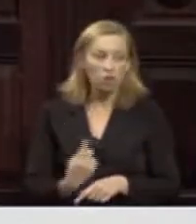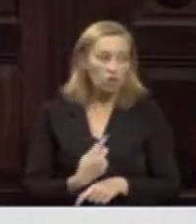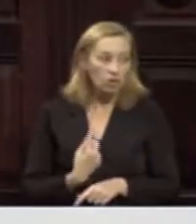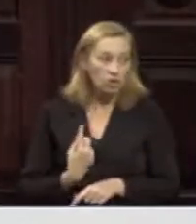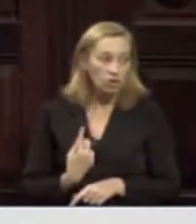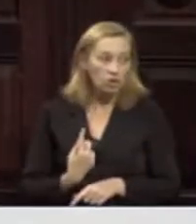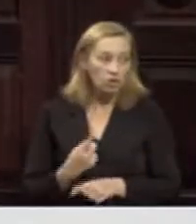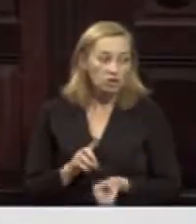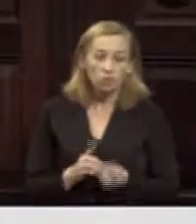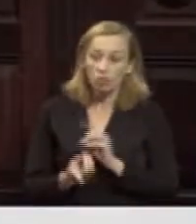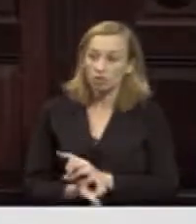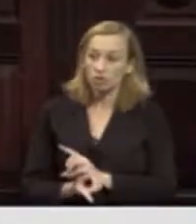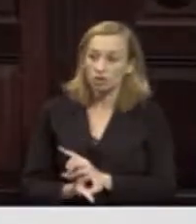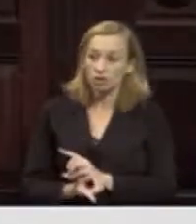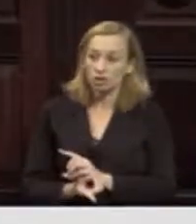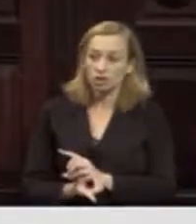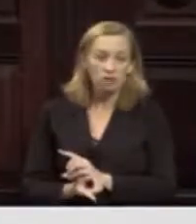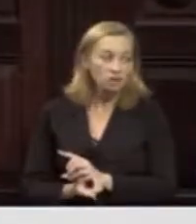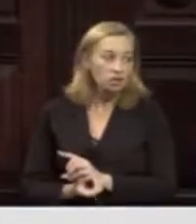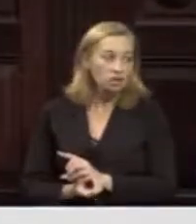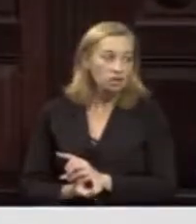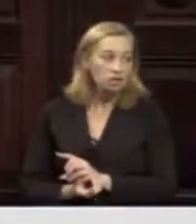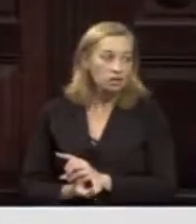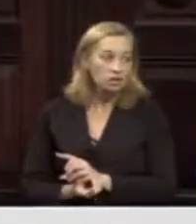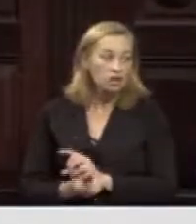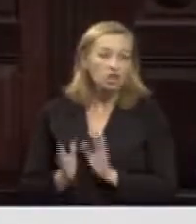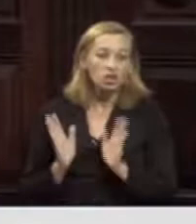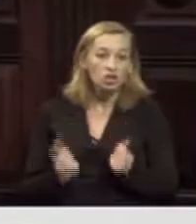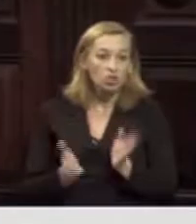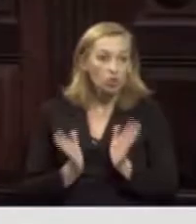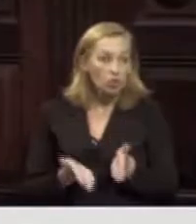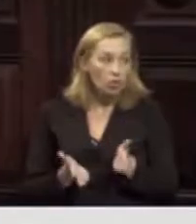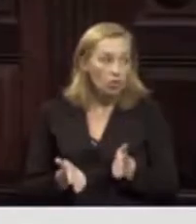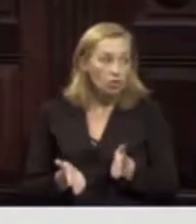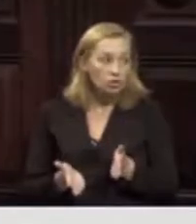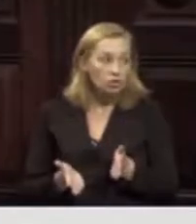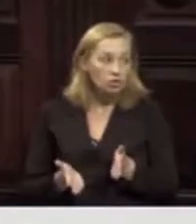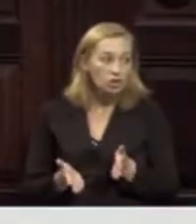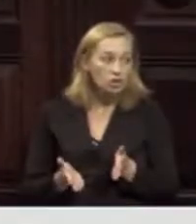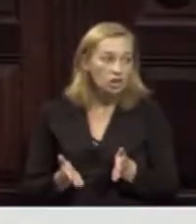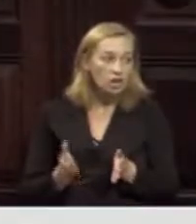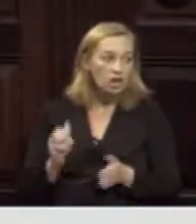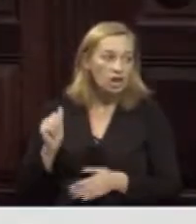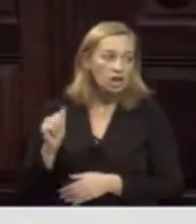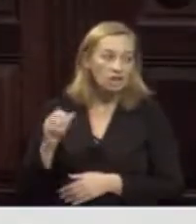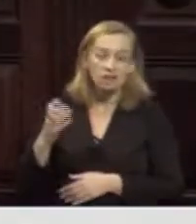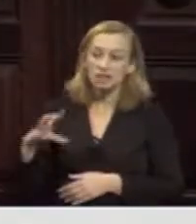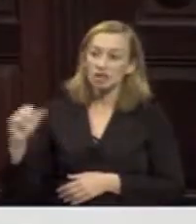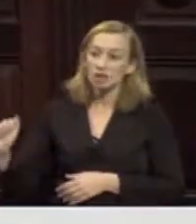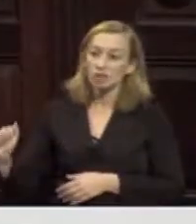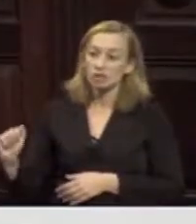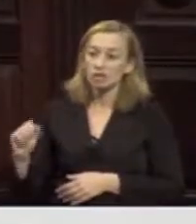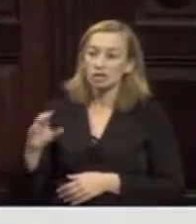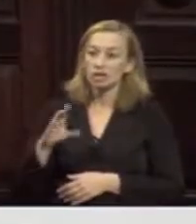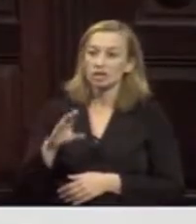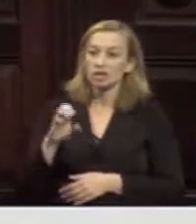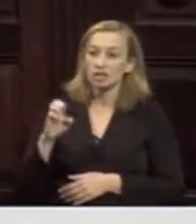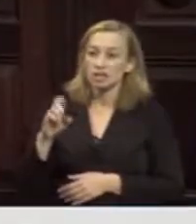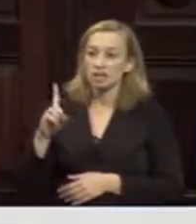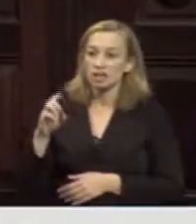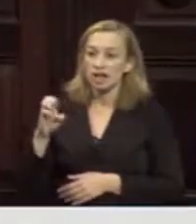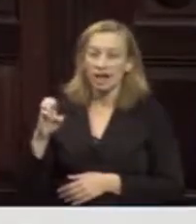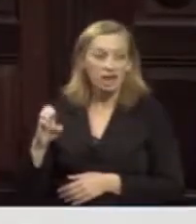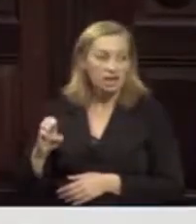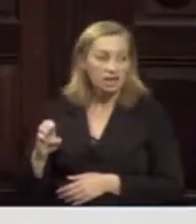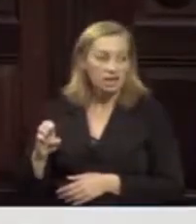depois aconteceu exatamente o que nós temíamos. As ações da SEDAI foram dadas em garantia a um empréstimo de